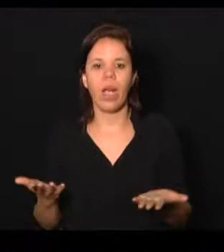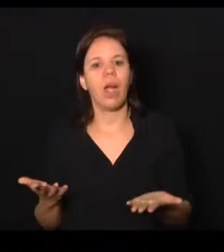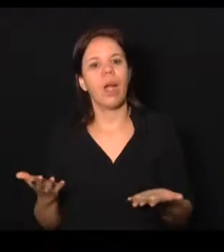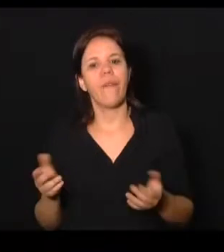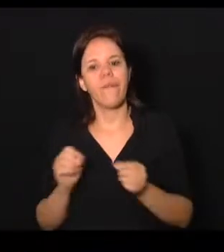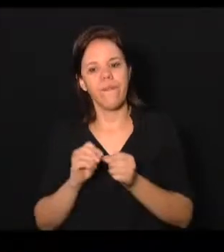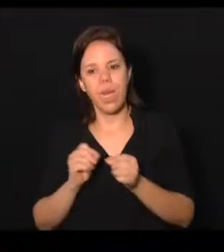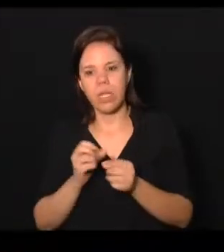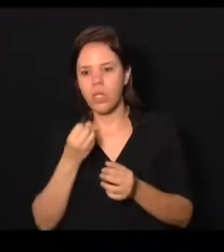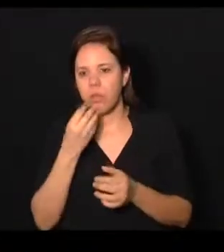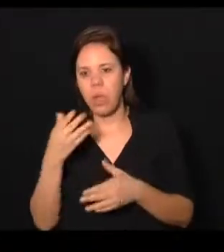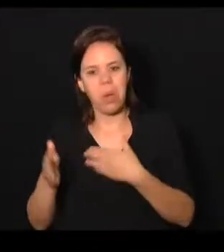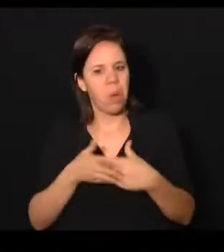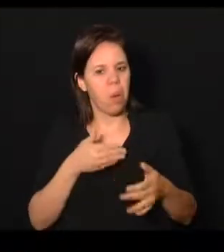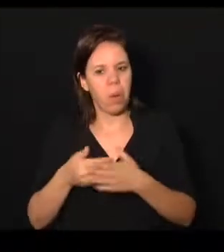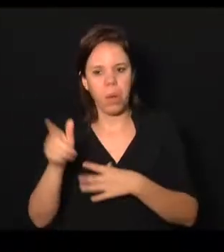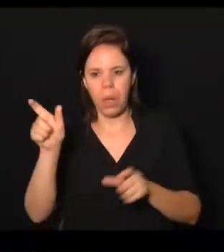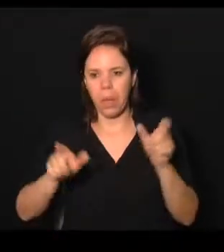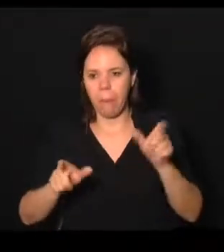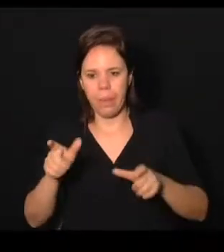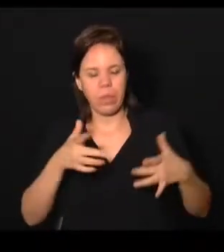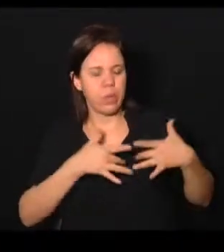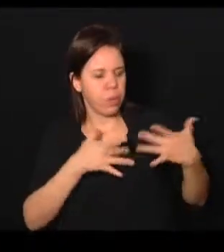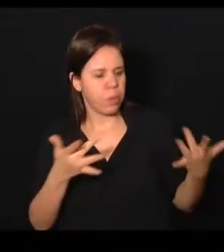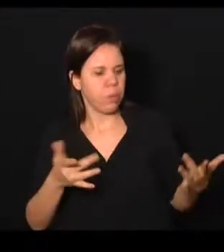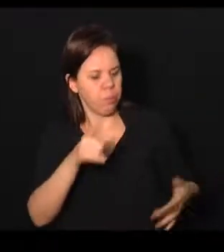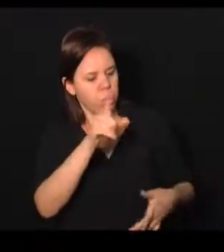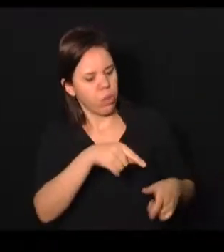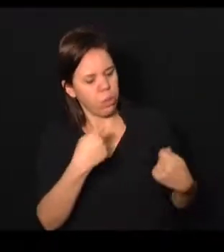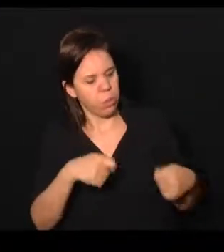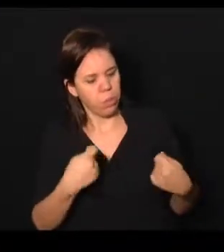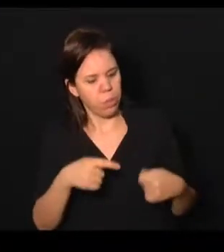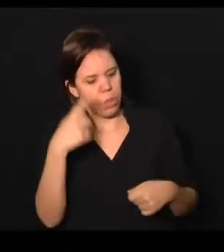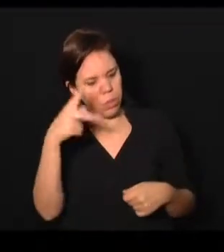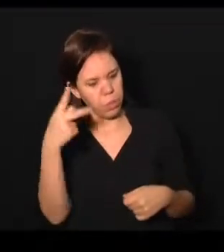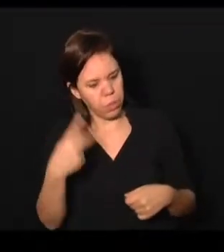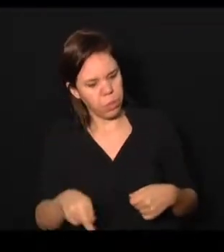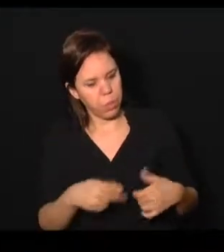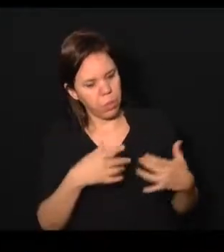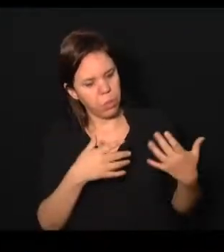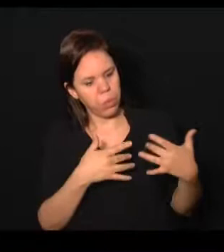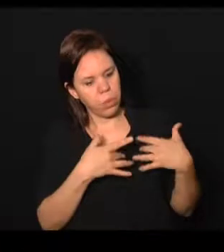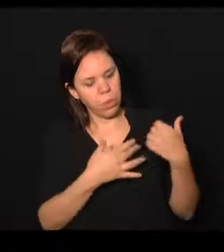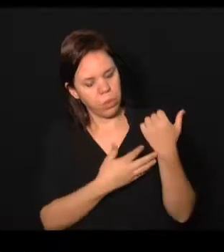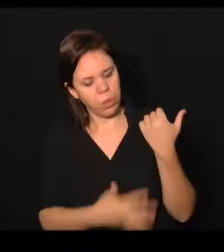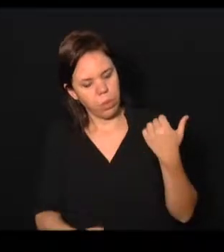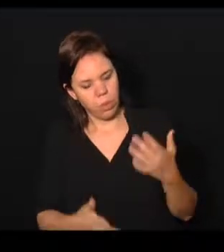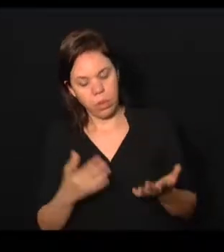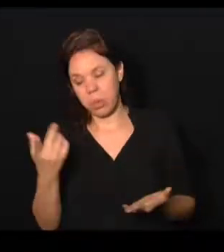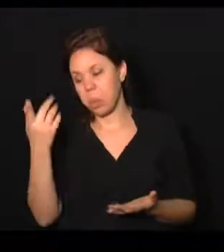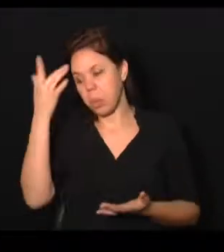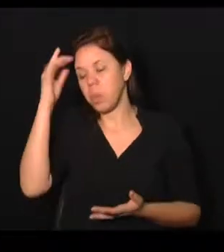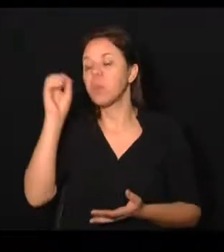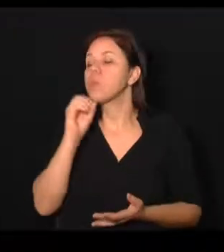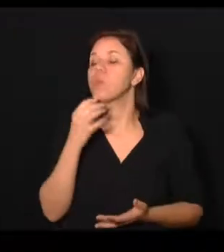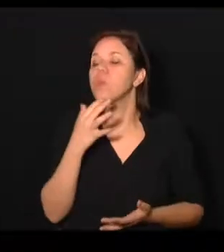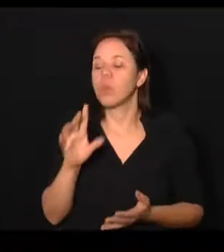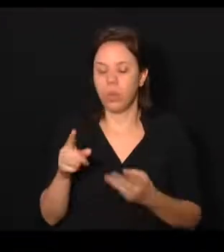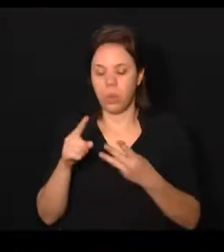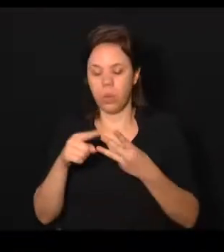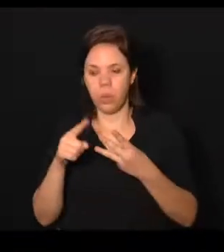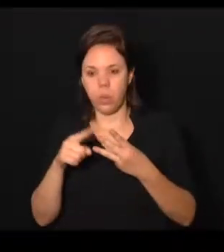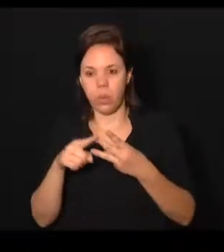faça o bem sem saber a quem. Você vai doar para alguém que necessite do seu sangue, mas que necessariamente você não sabe quem é. A doação